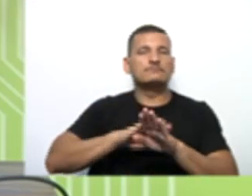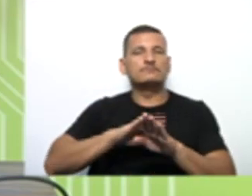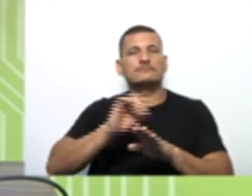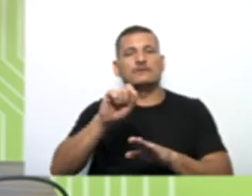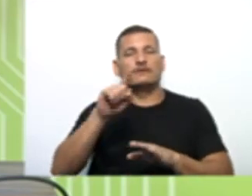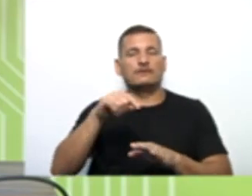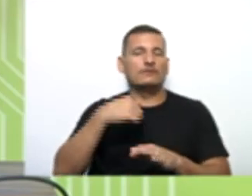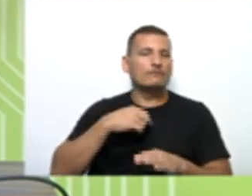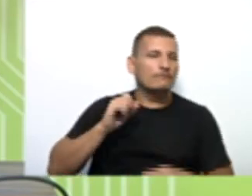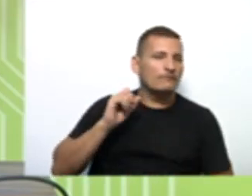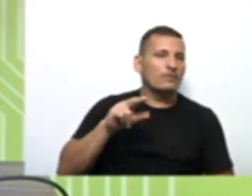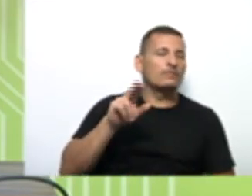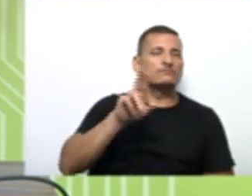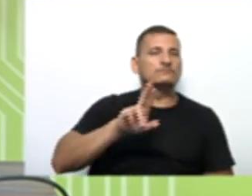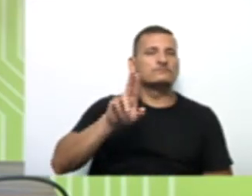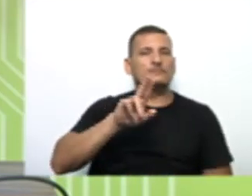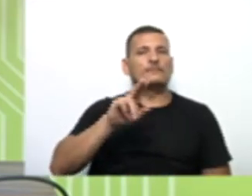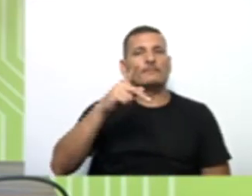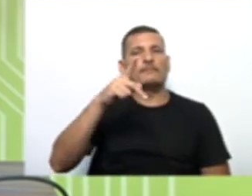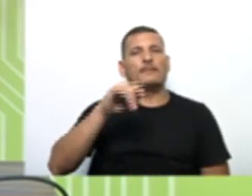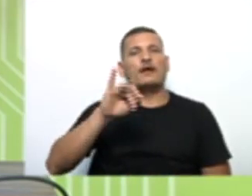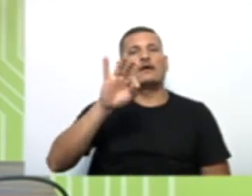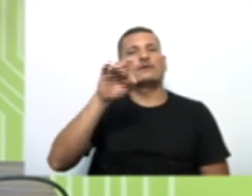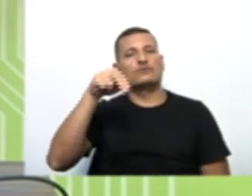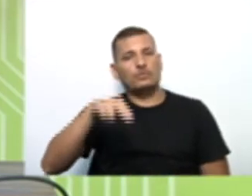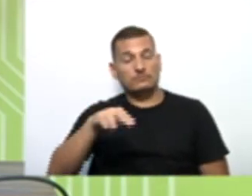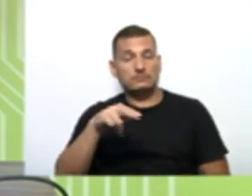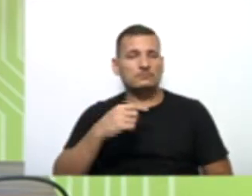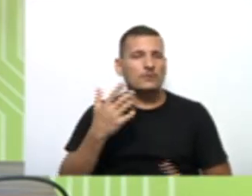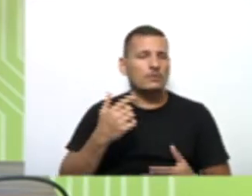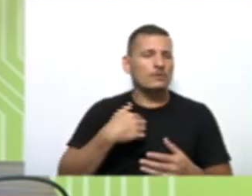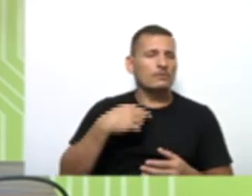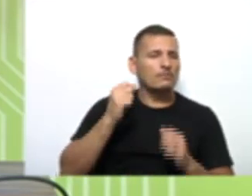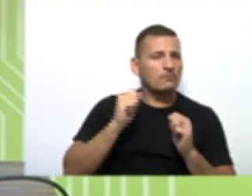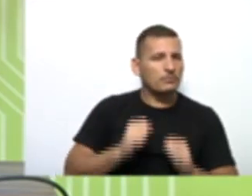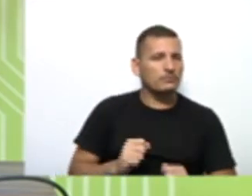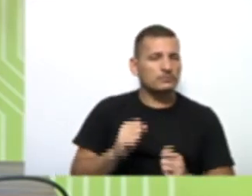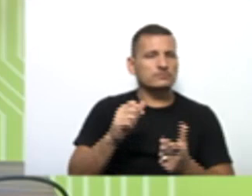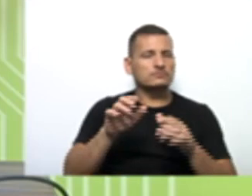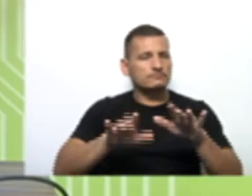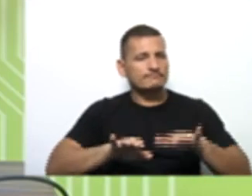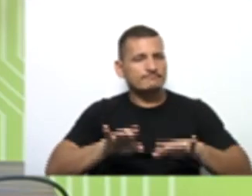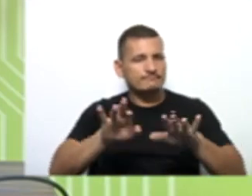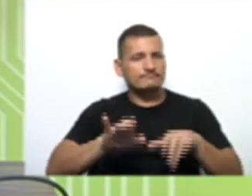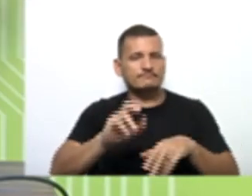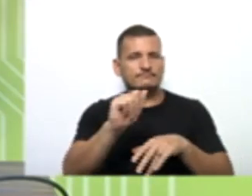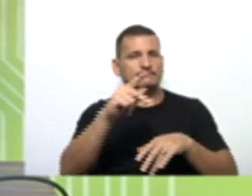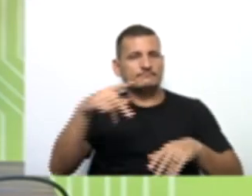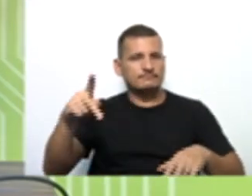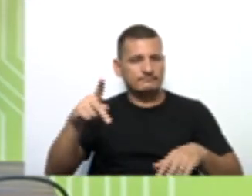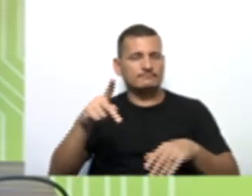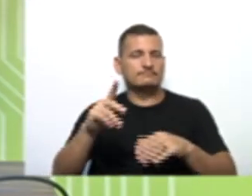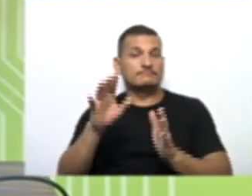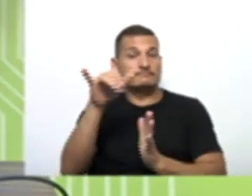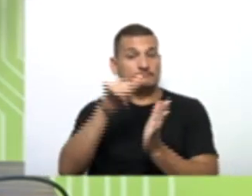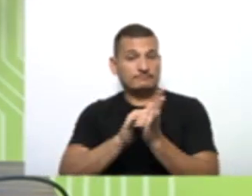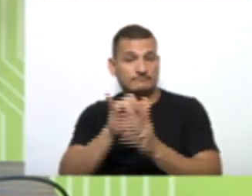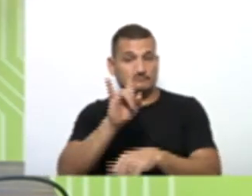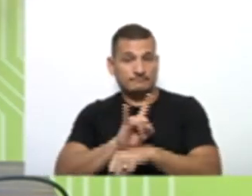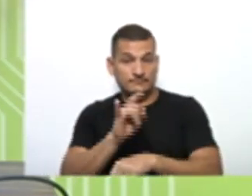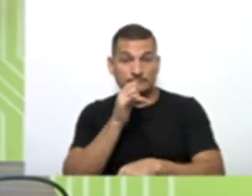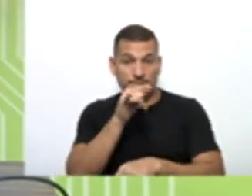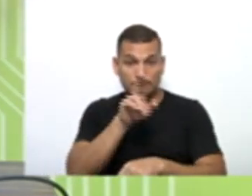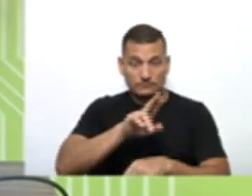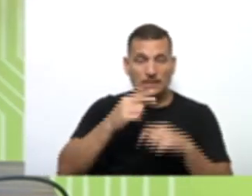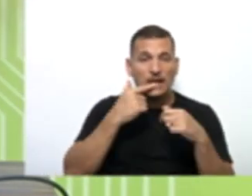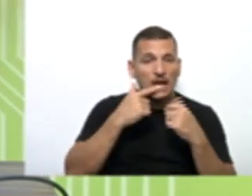Python. Então, essa é uma hipótese. Eu posso desenvolver um aplicativo para game no Android via Python?